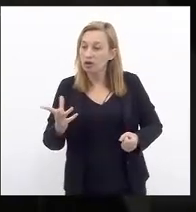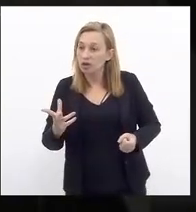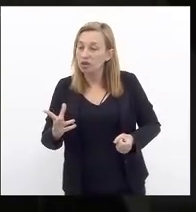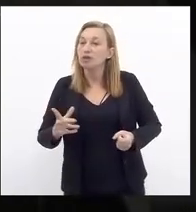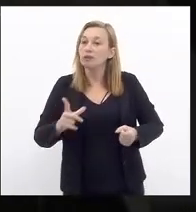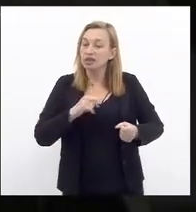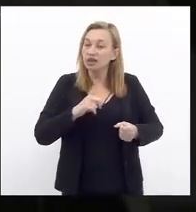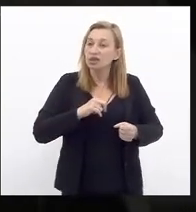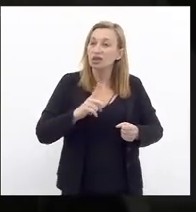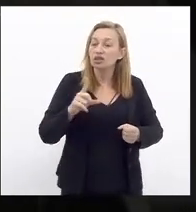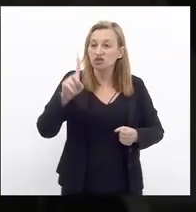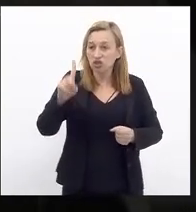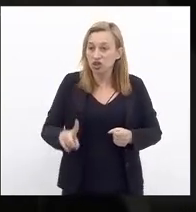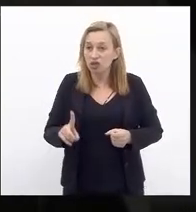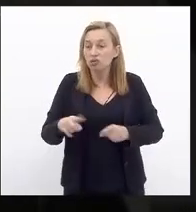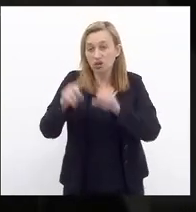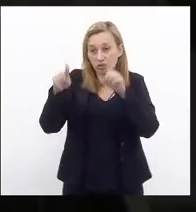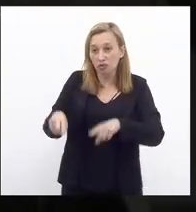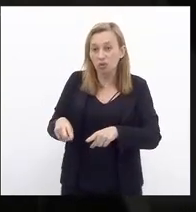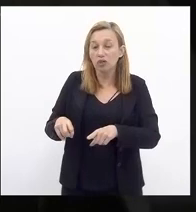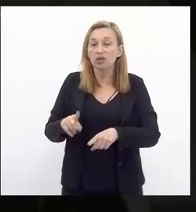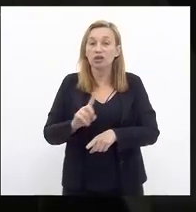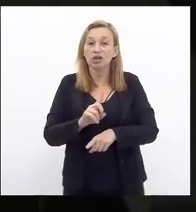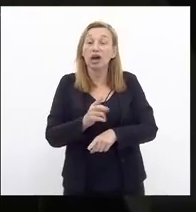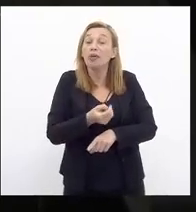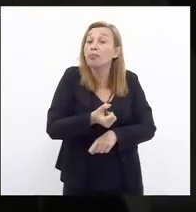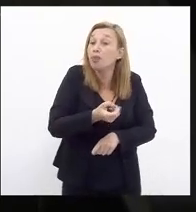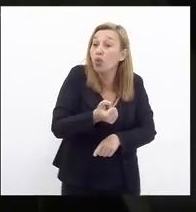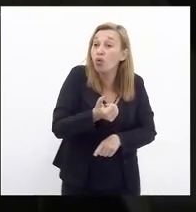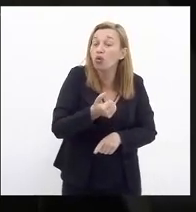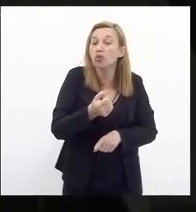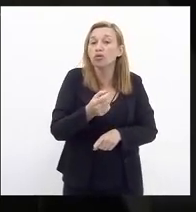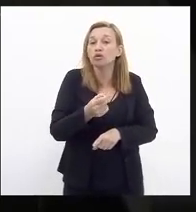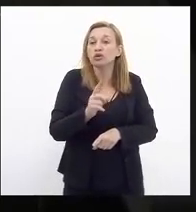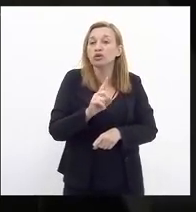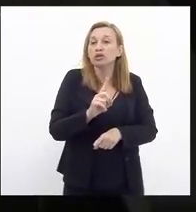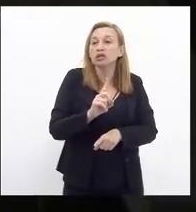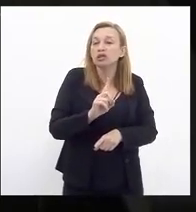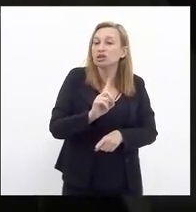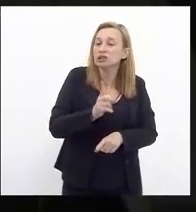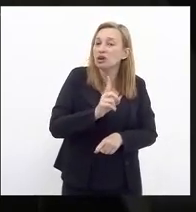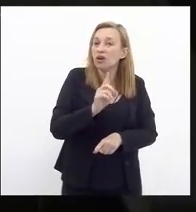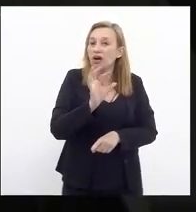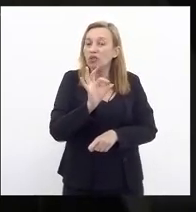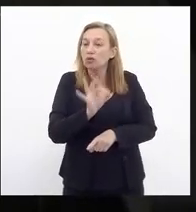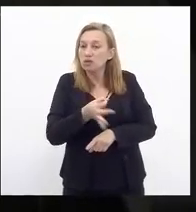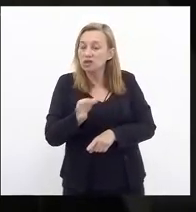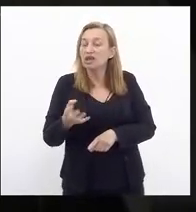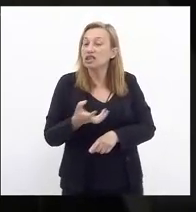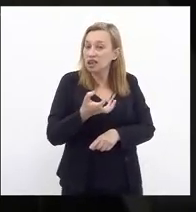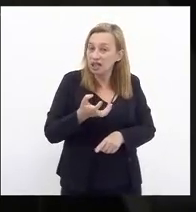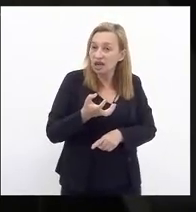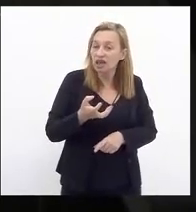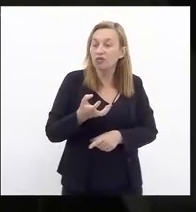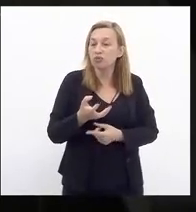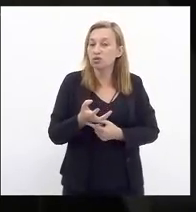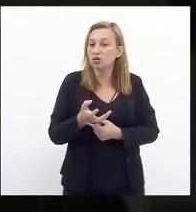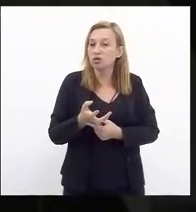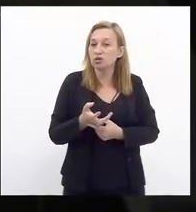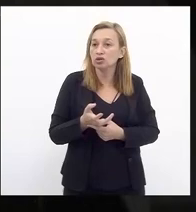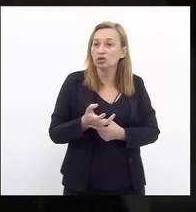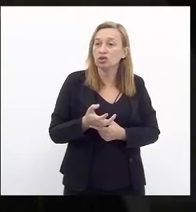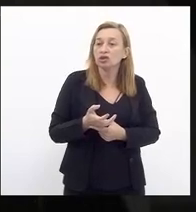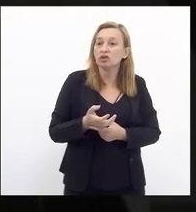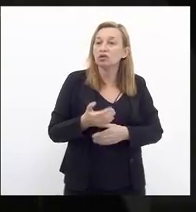direito da praia servidores isso não é suficiente esta lógica não dos favorece essa lógica não é lógico que a gente quer ver prevalecer